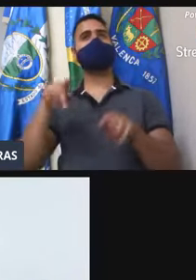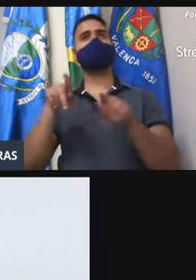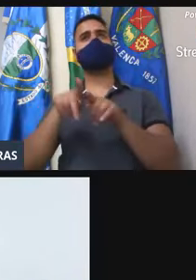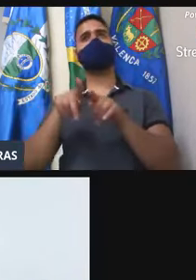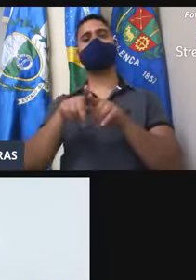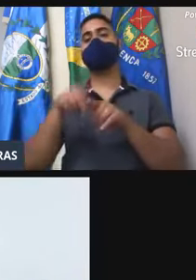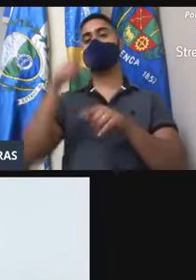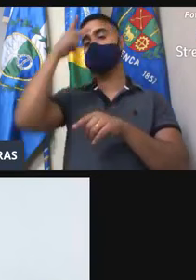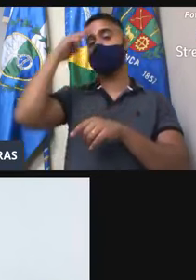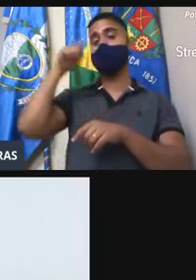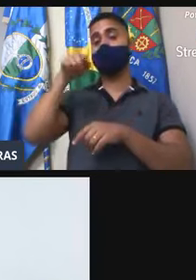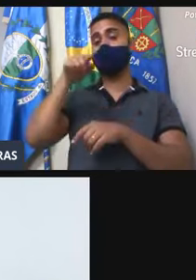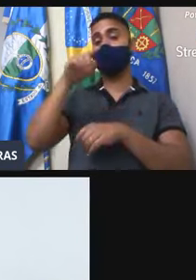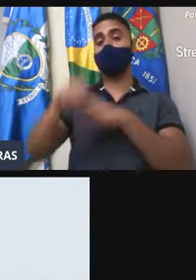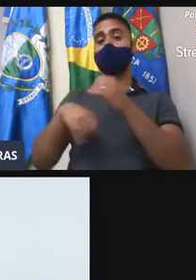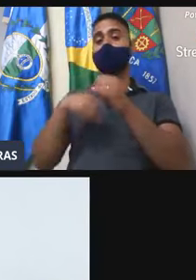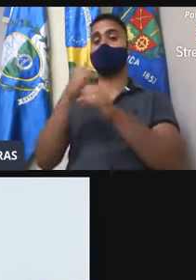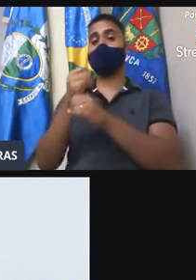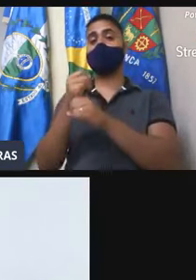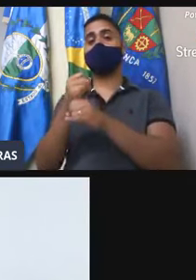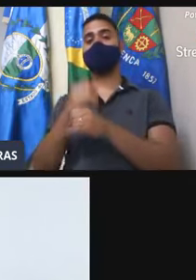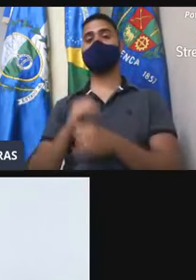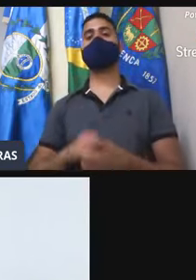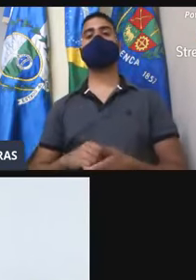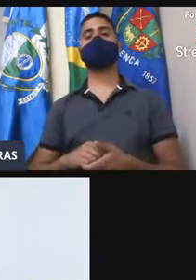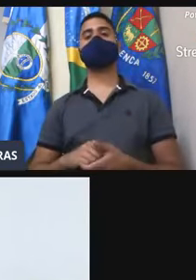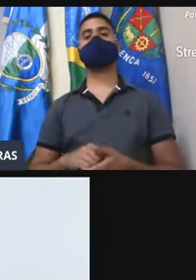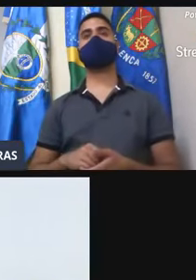assembleia online que nos assiste.